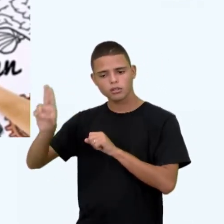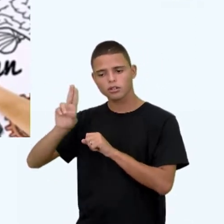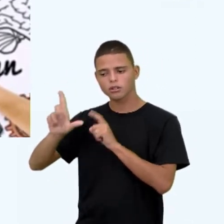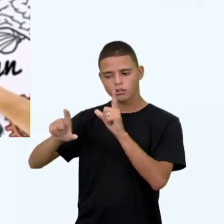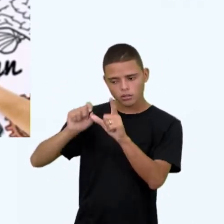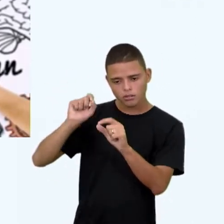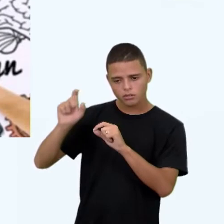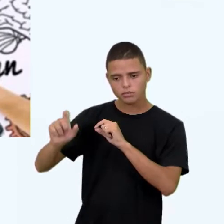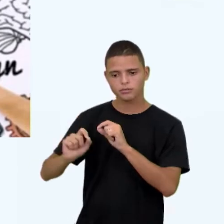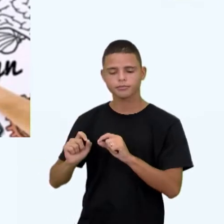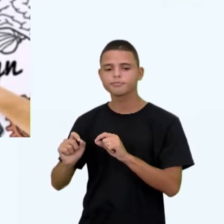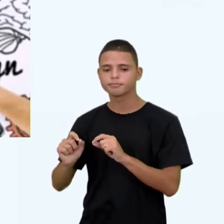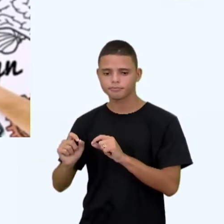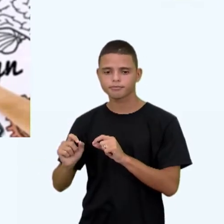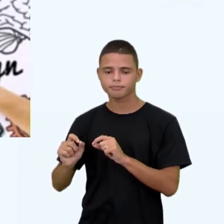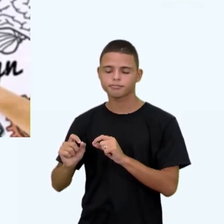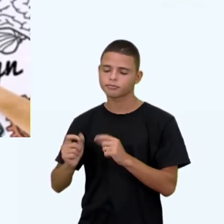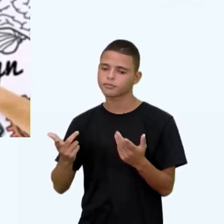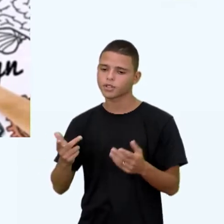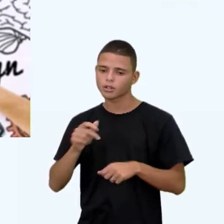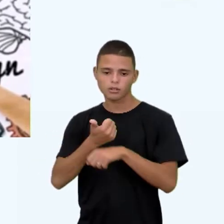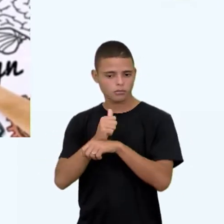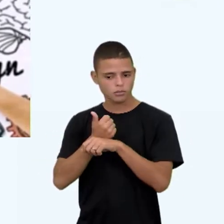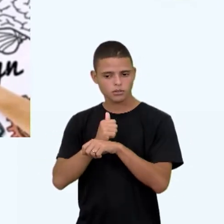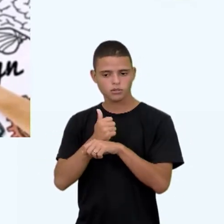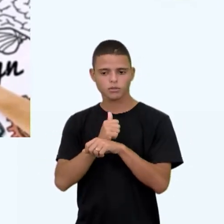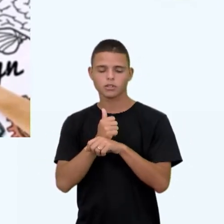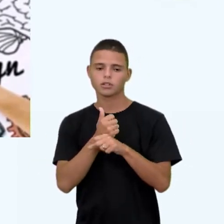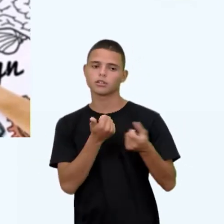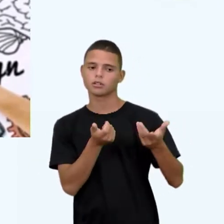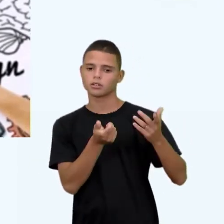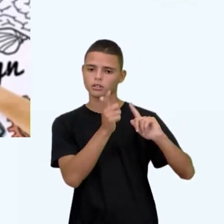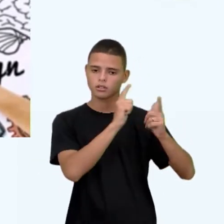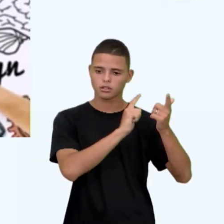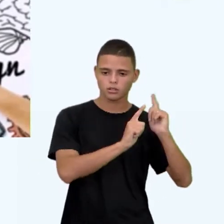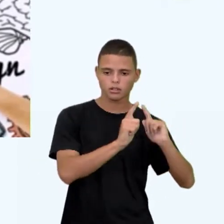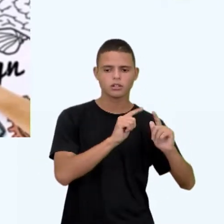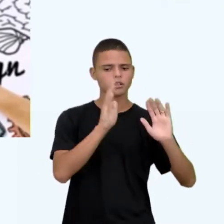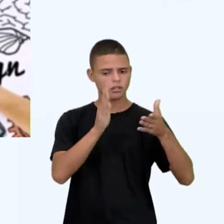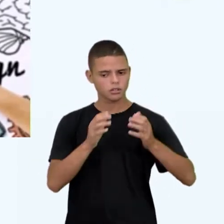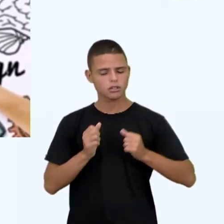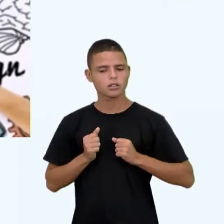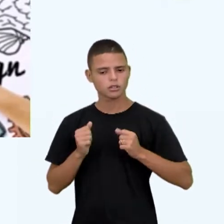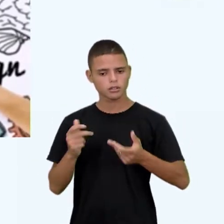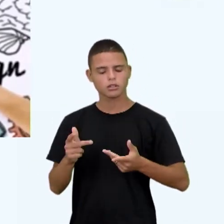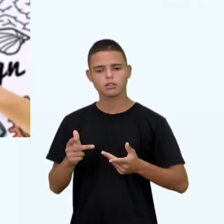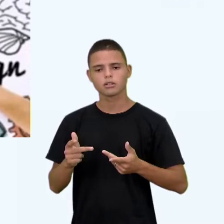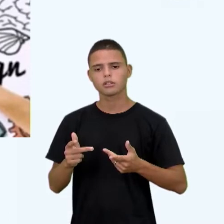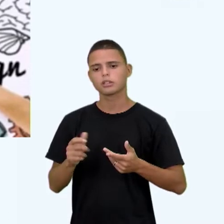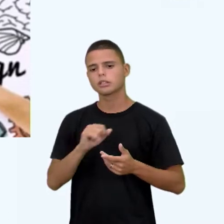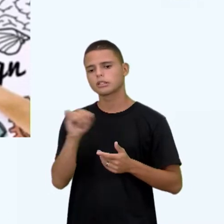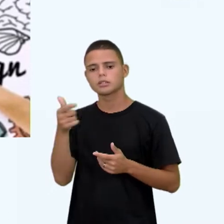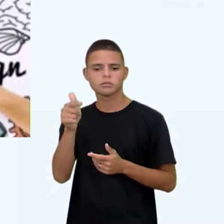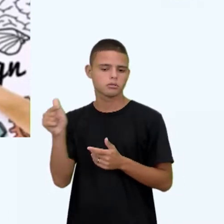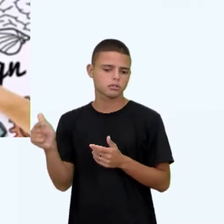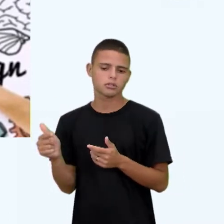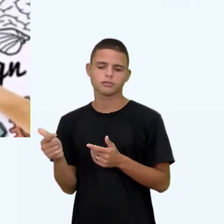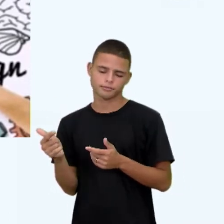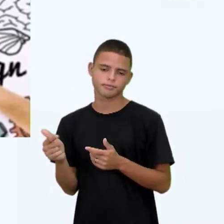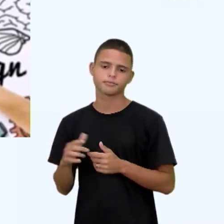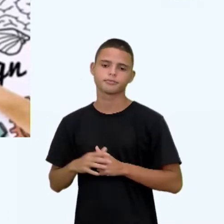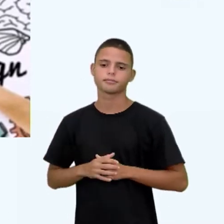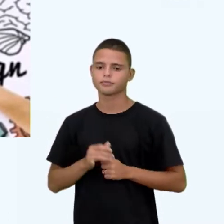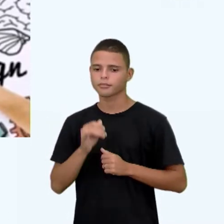escolhidas. Aqui, o profissional de expressão gráfica já atua também, mesmo não tendo o nome da profissão.